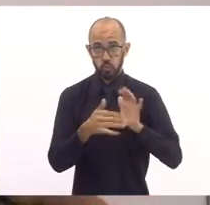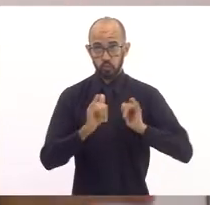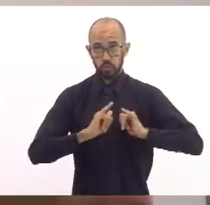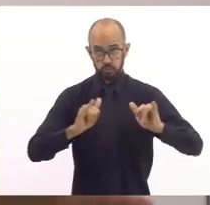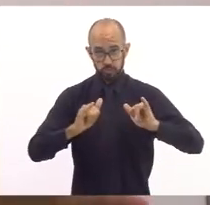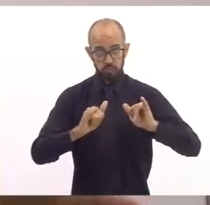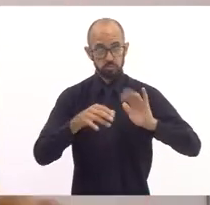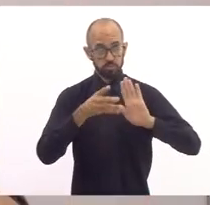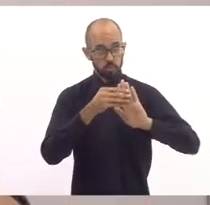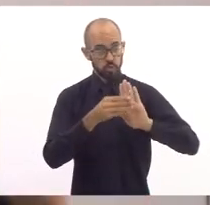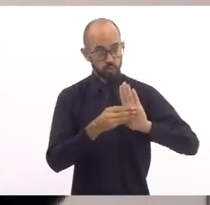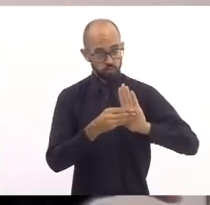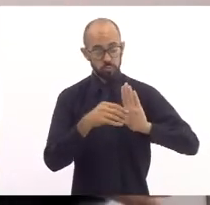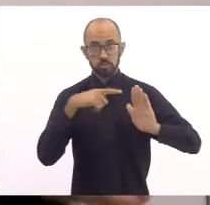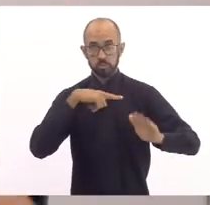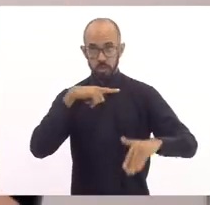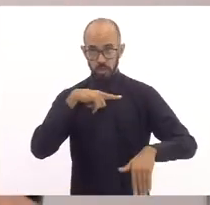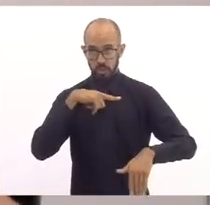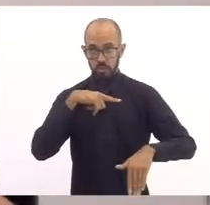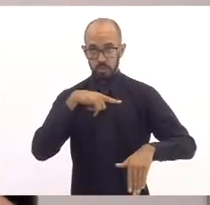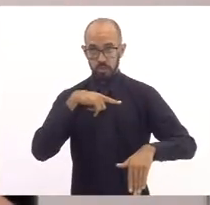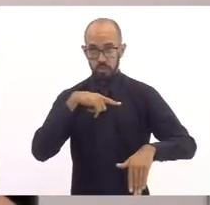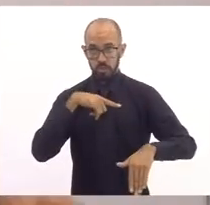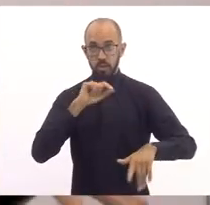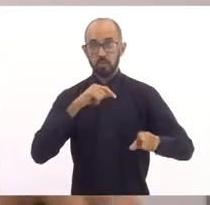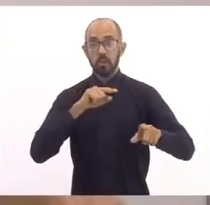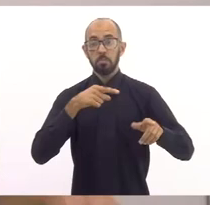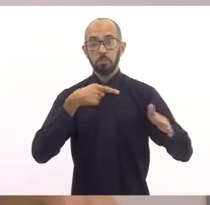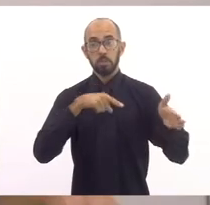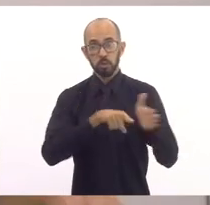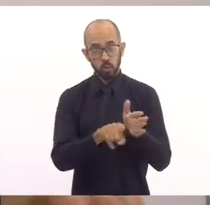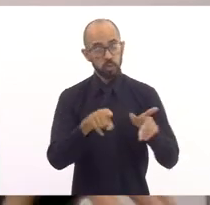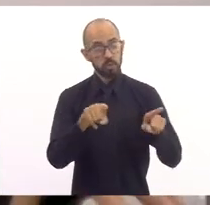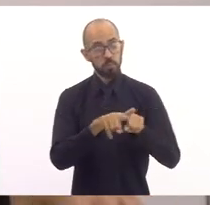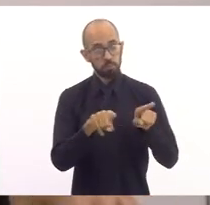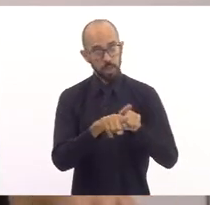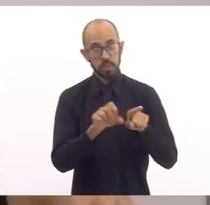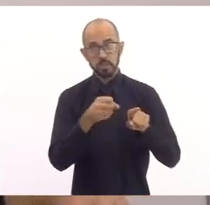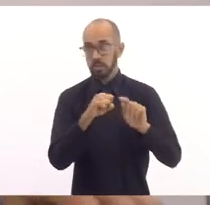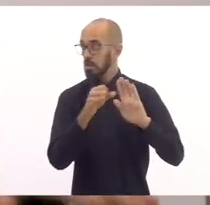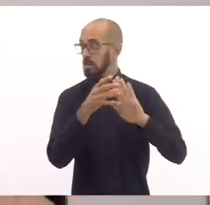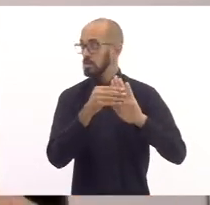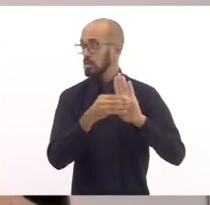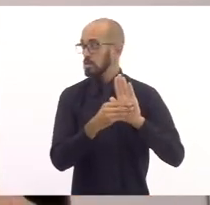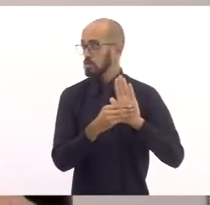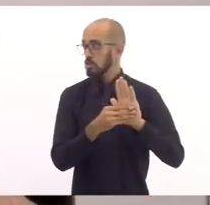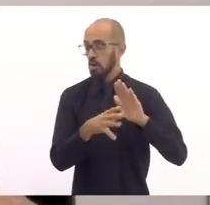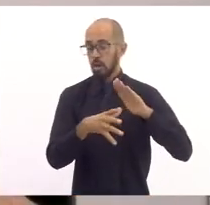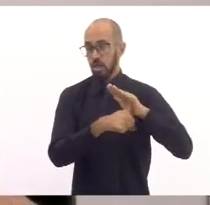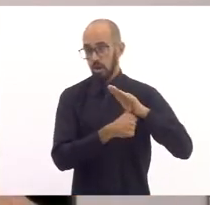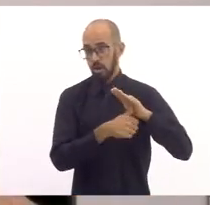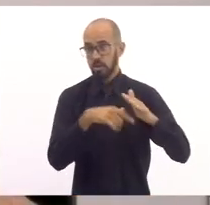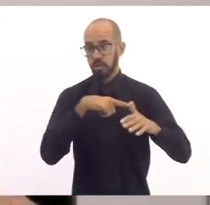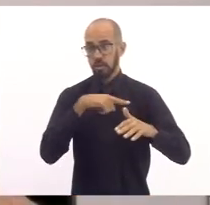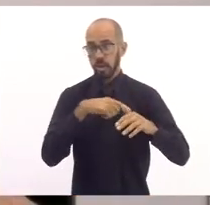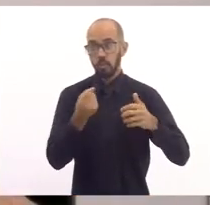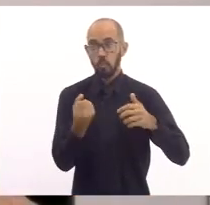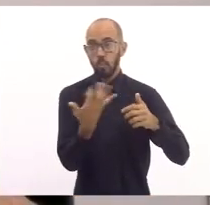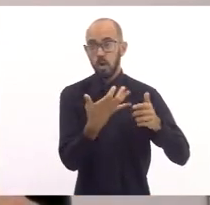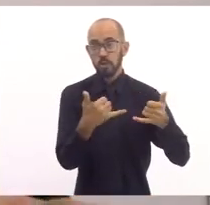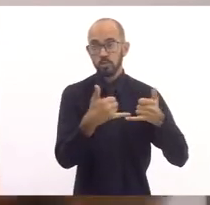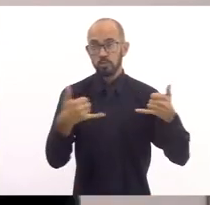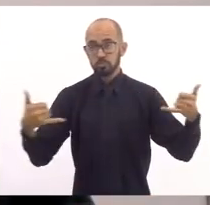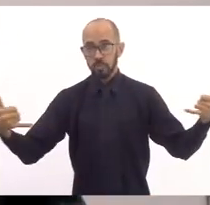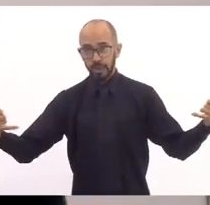registro de tudo. Foi perguntado também se nesse registro do roubo tinha a metragem dos